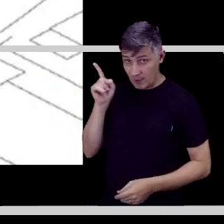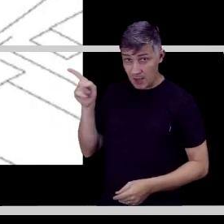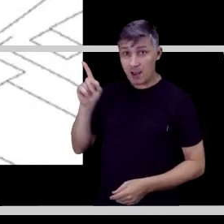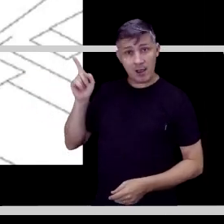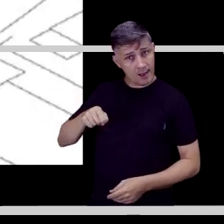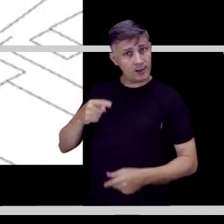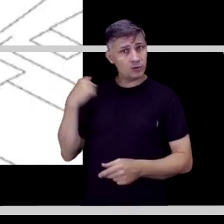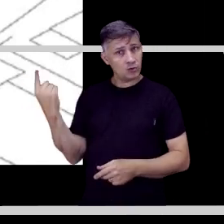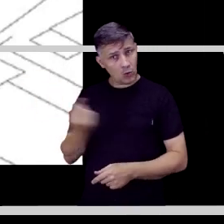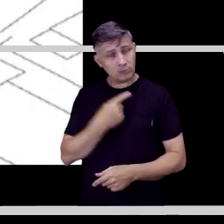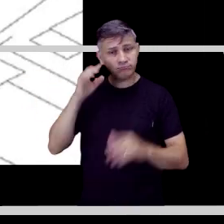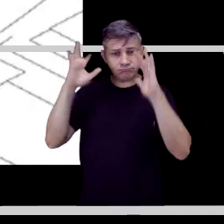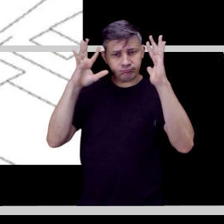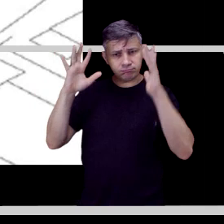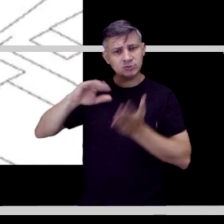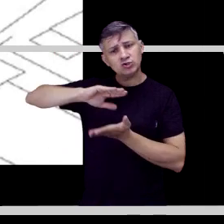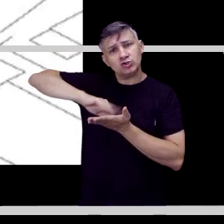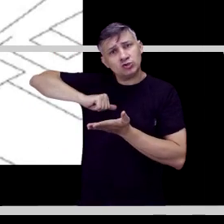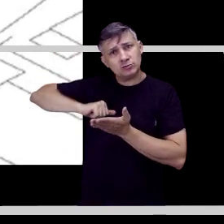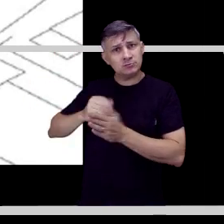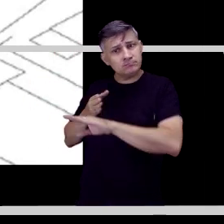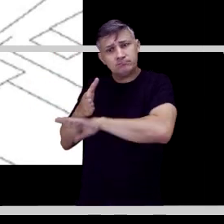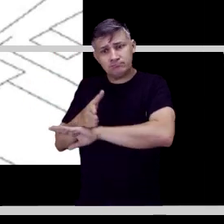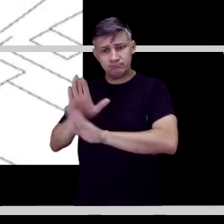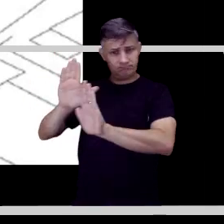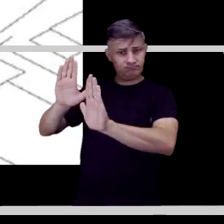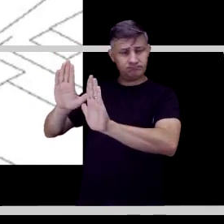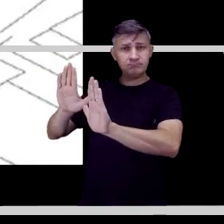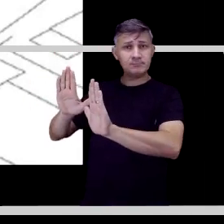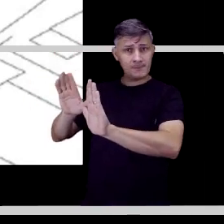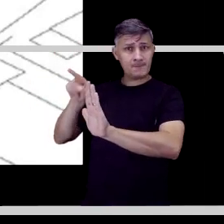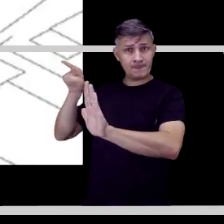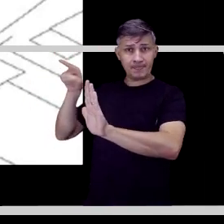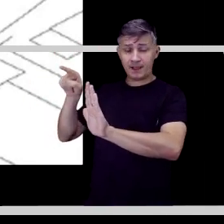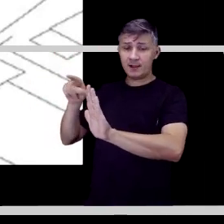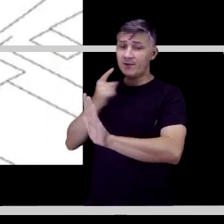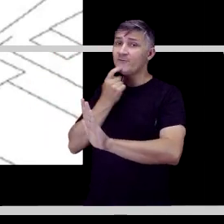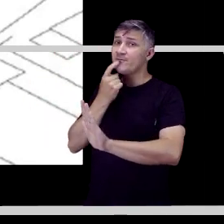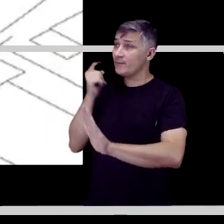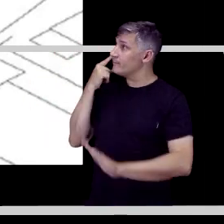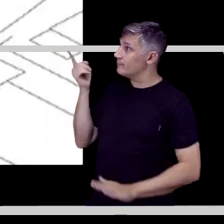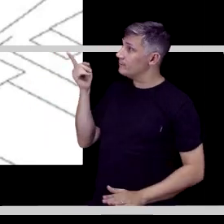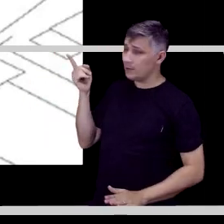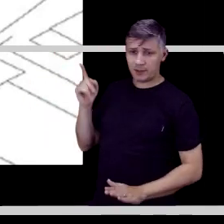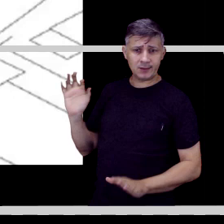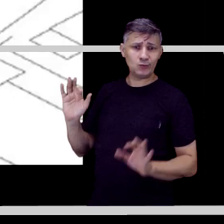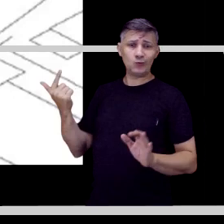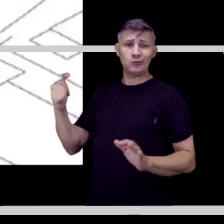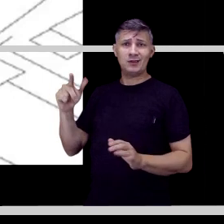é o que a gente suprime na nossa intervenção, né? São essas edificações com nenhum